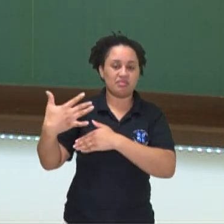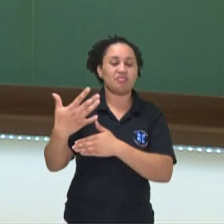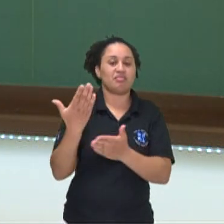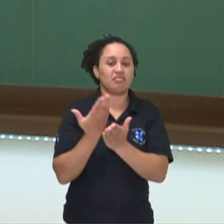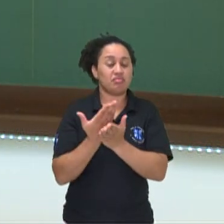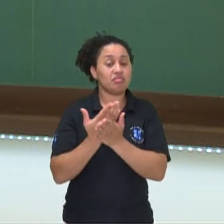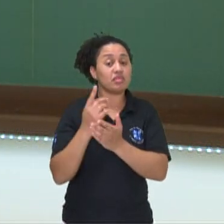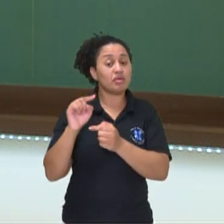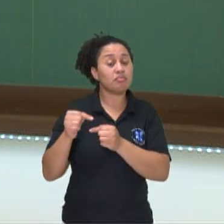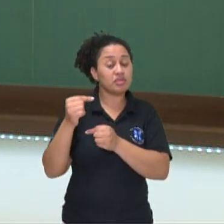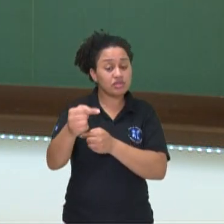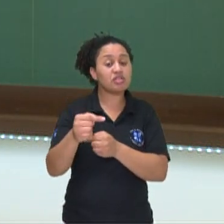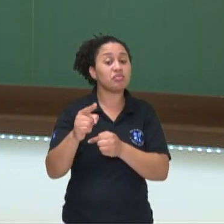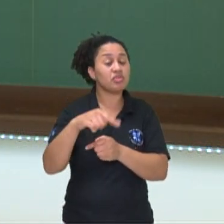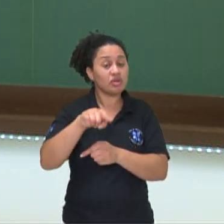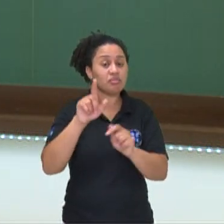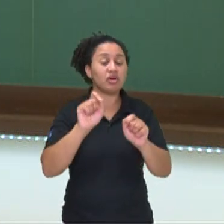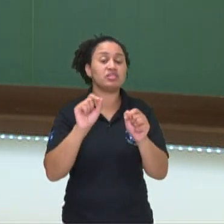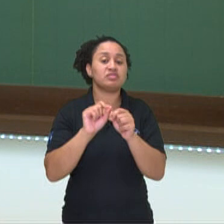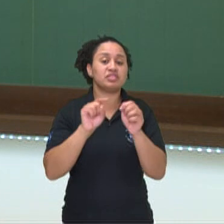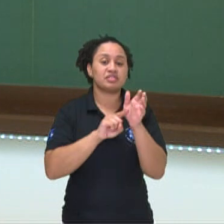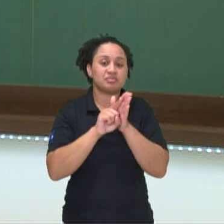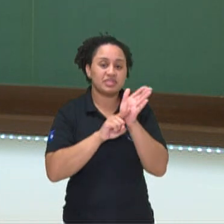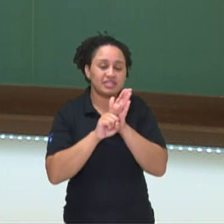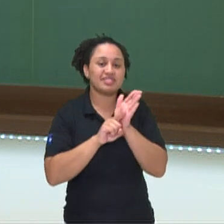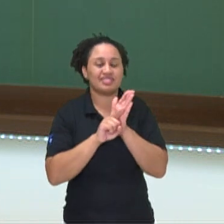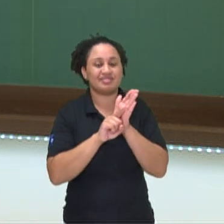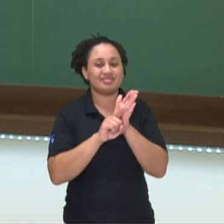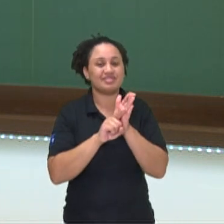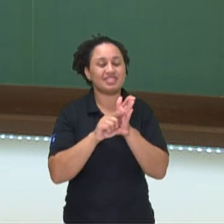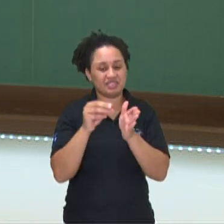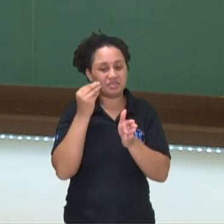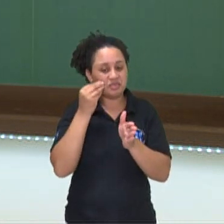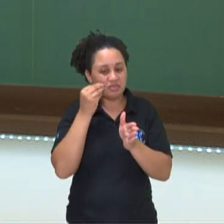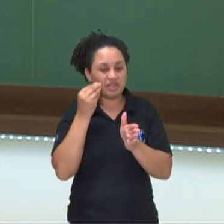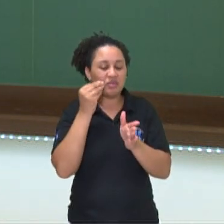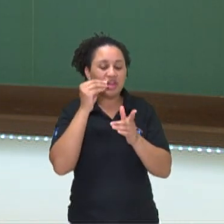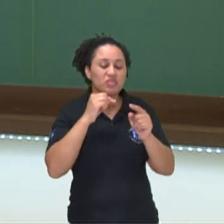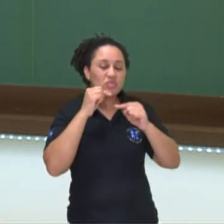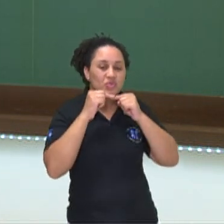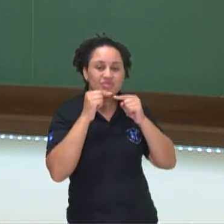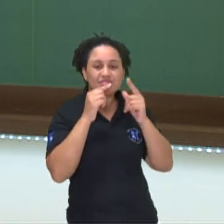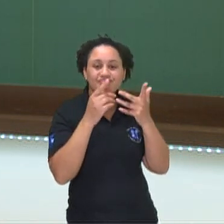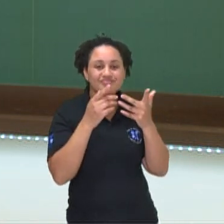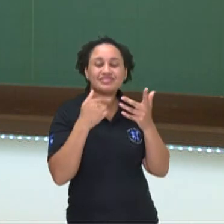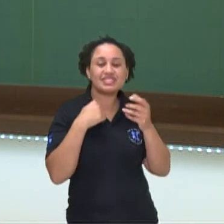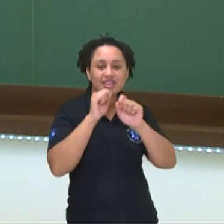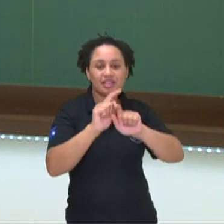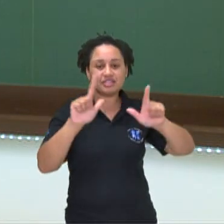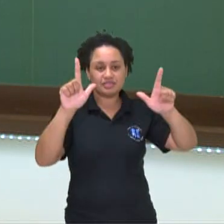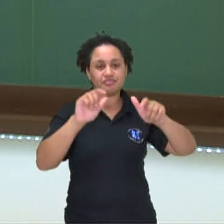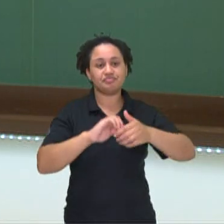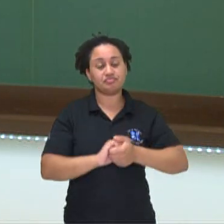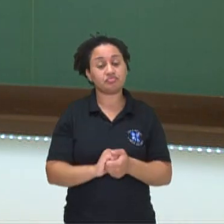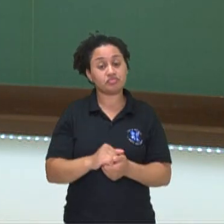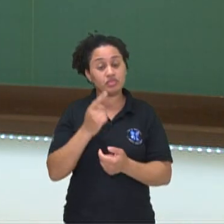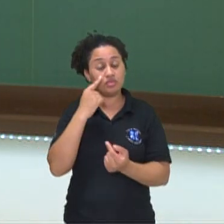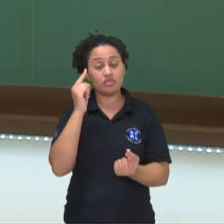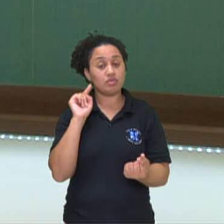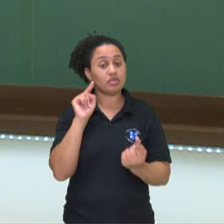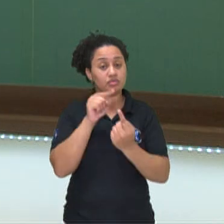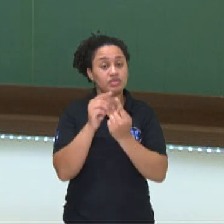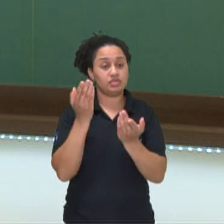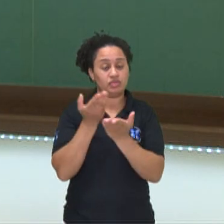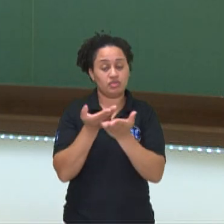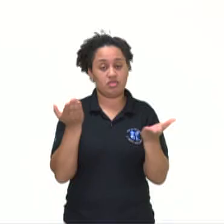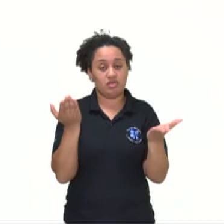que posteriormente você possa realizar pesquisas e tentar sanar as suas dúvidas. Vamos agora conhecer aqui os objetivos da nossa